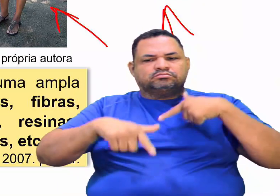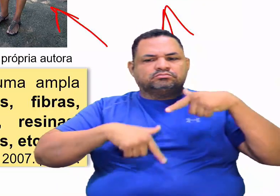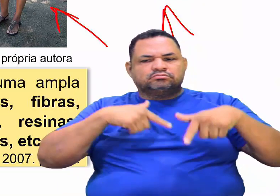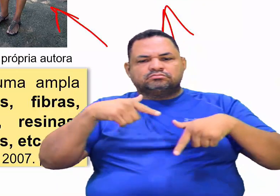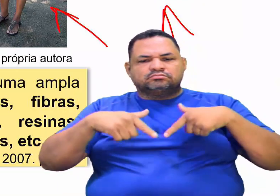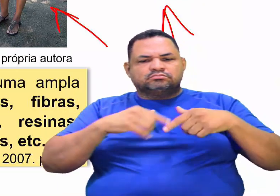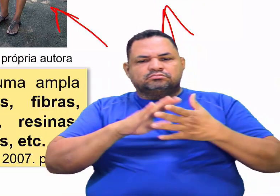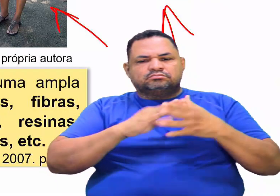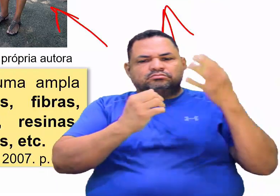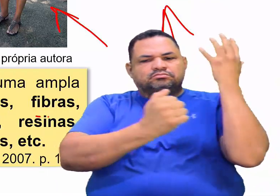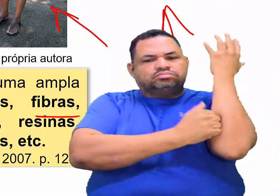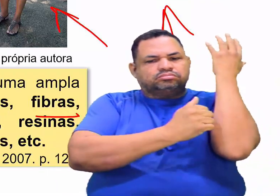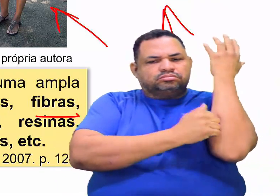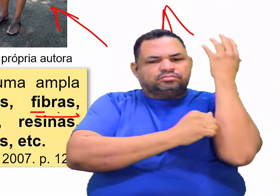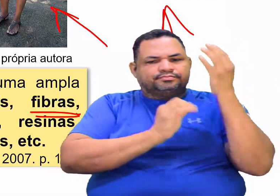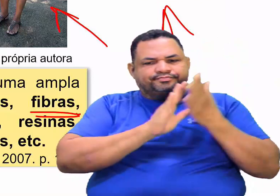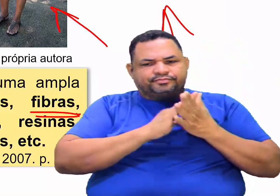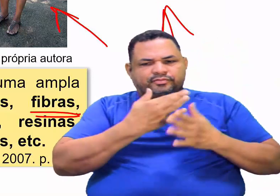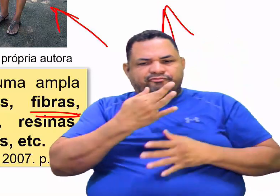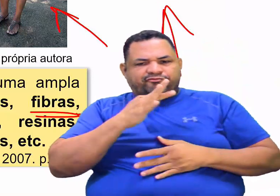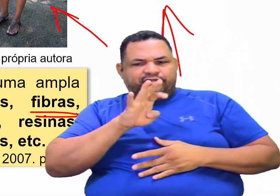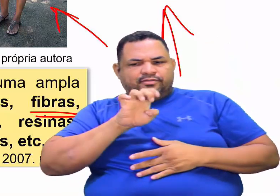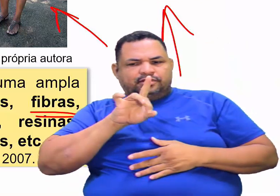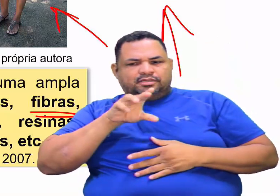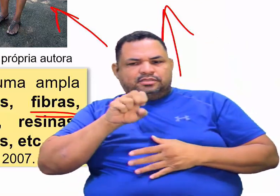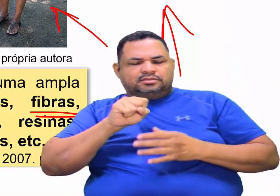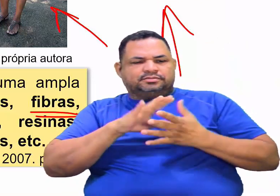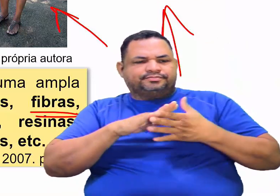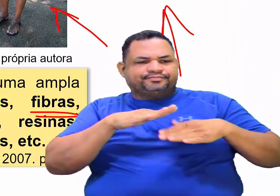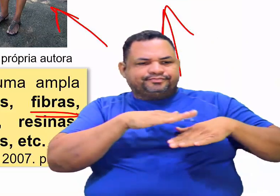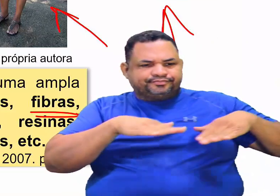Tem madeiras, tem fibras, né?